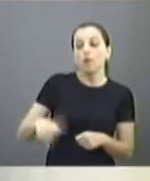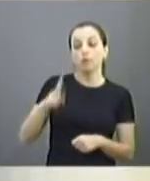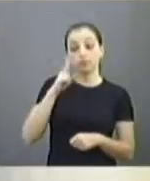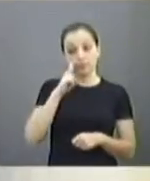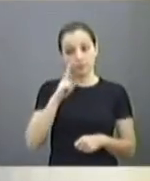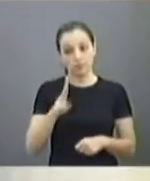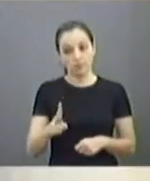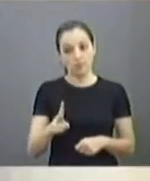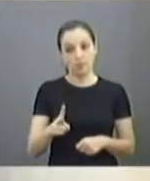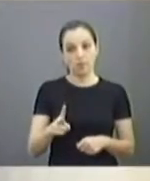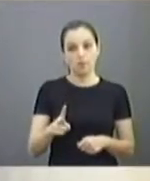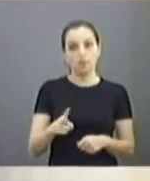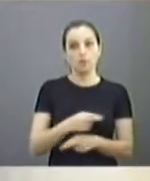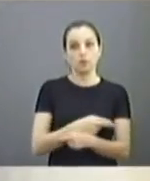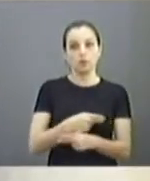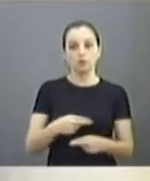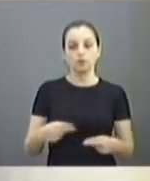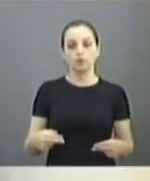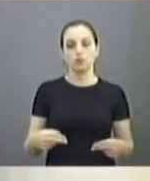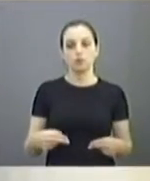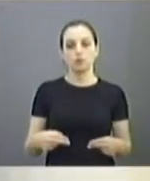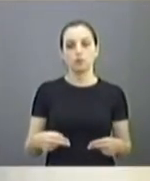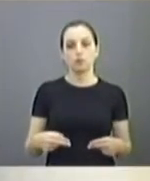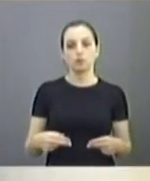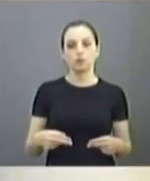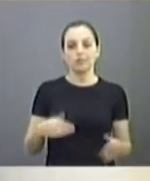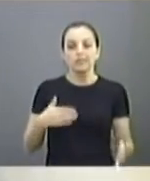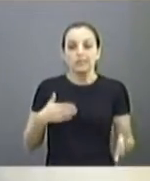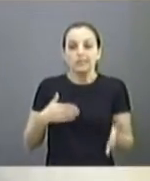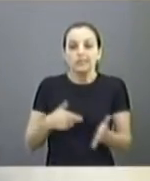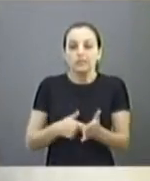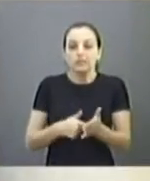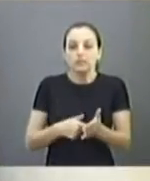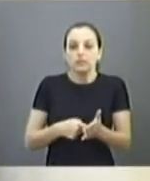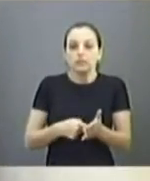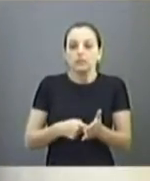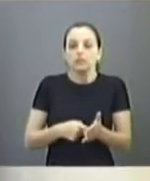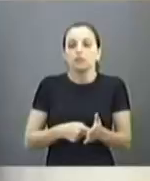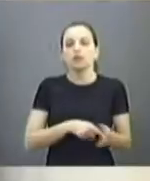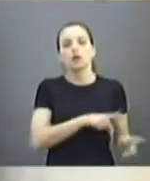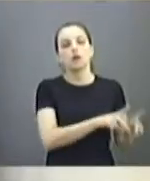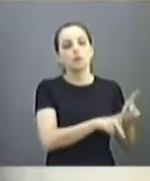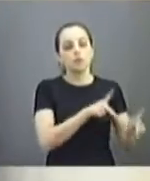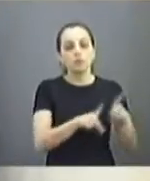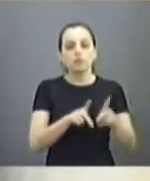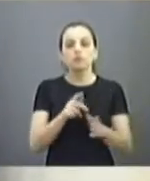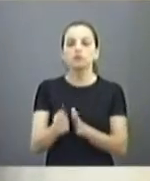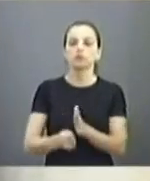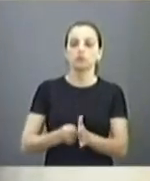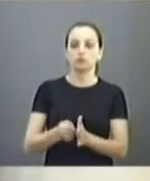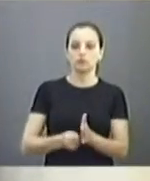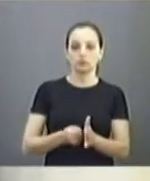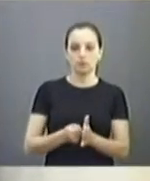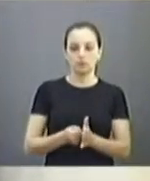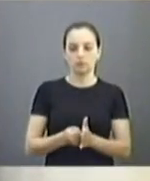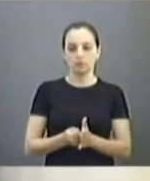olhar para essas questões, que afetam diretamente a população de